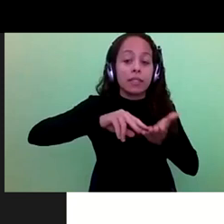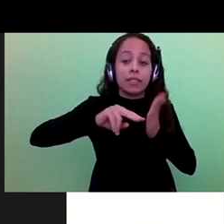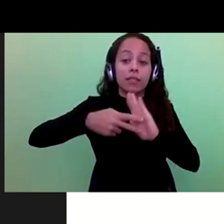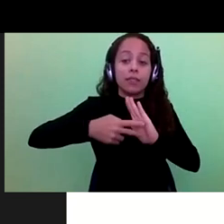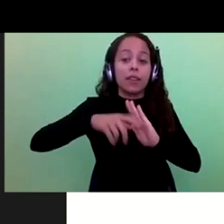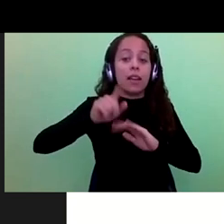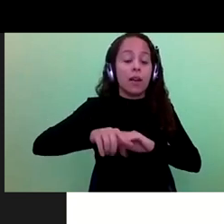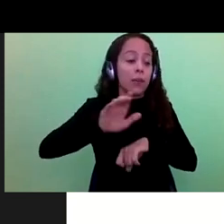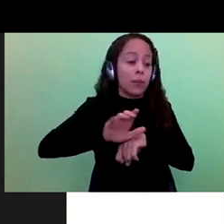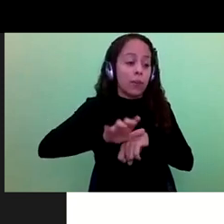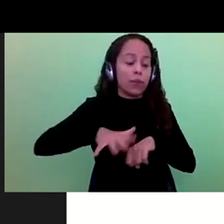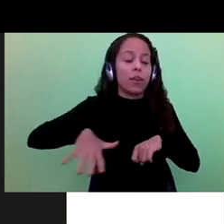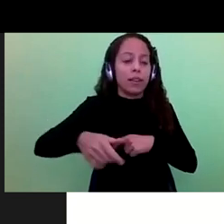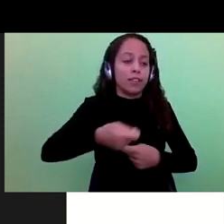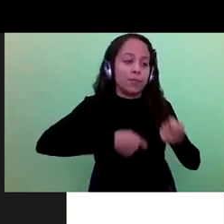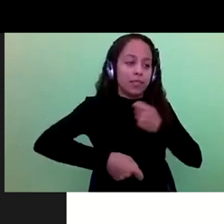curso de administração.